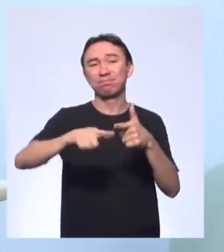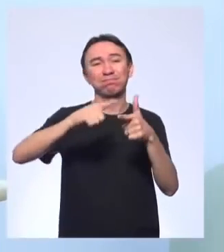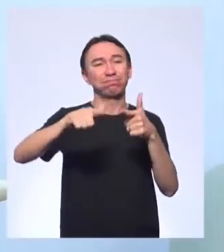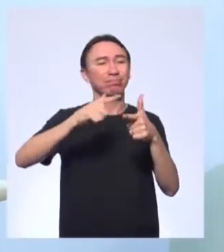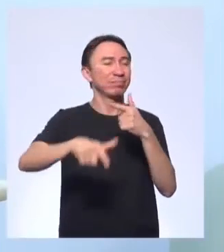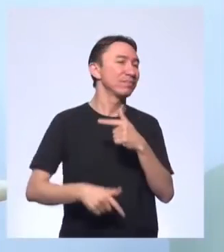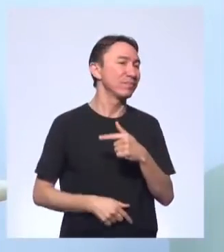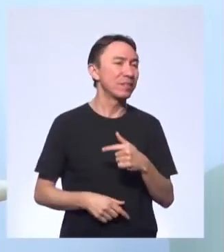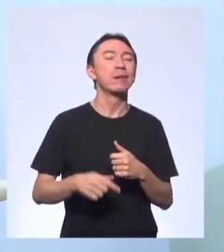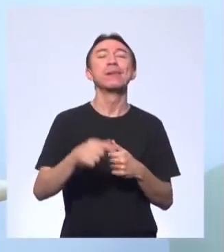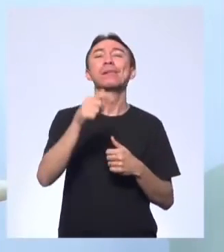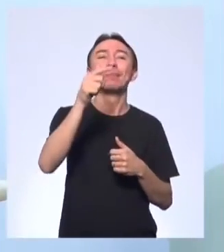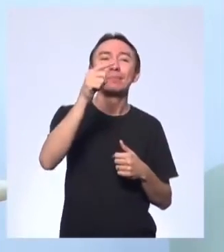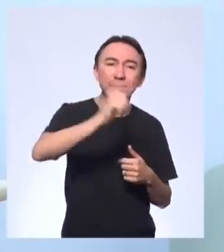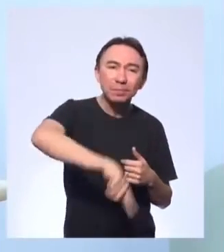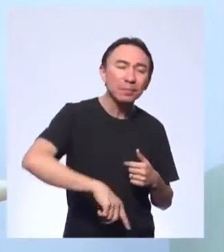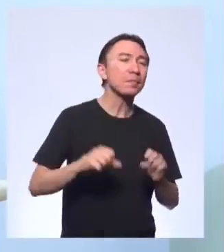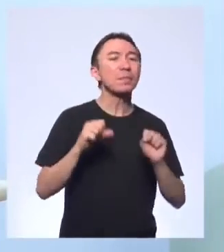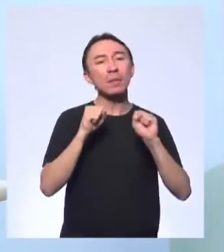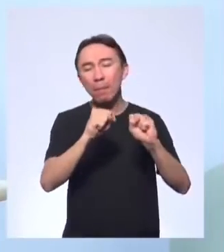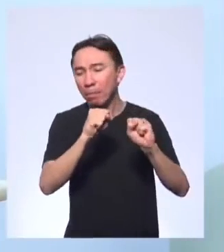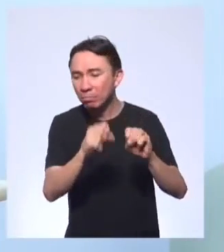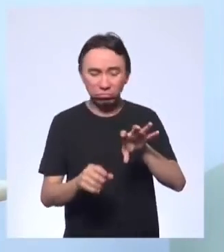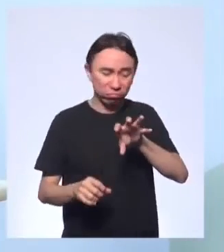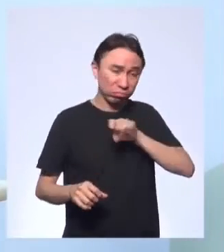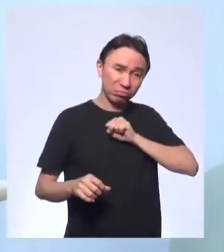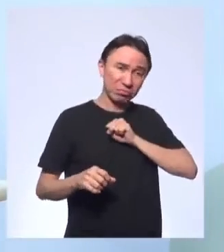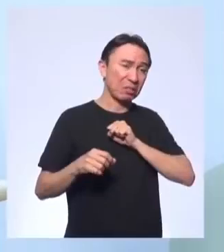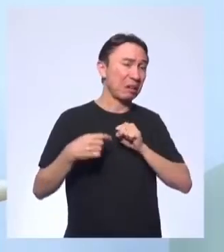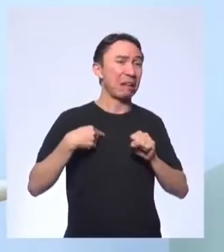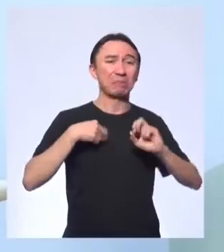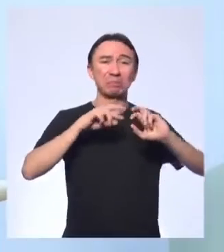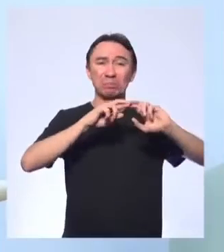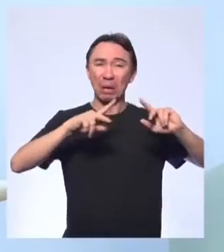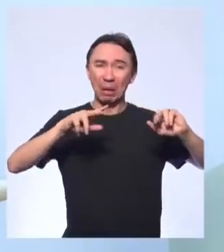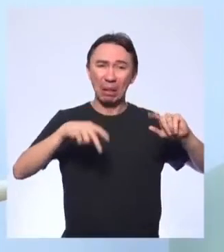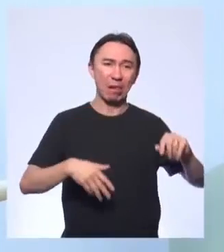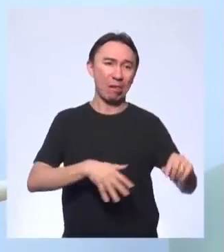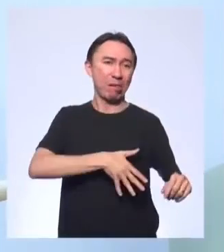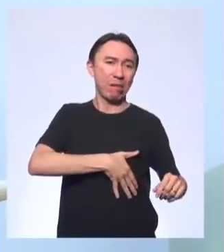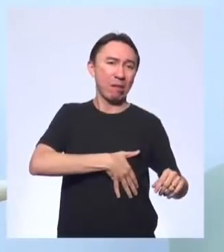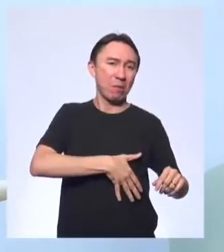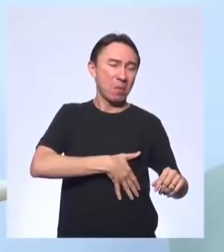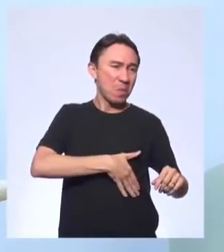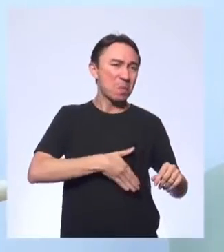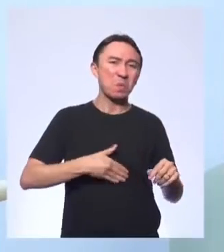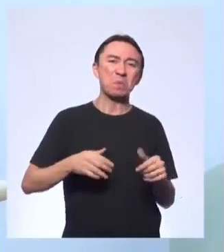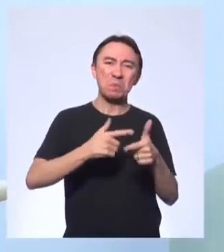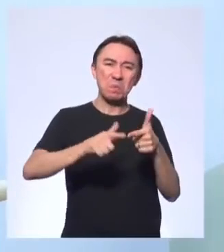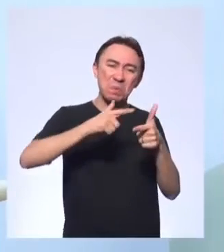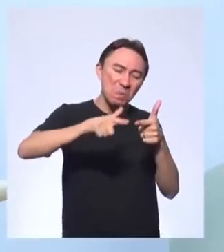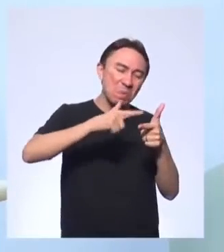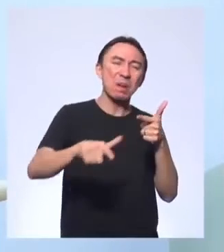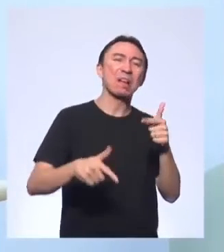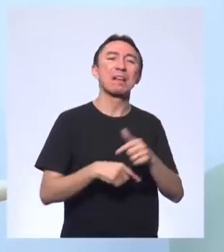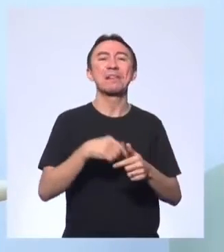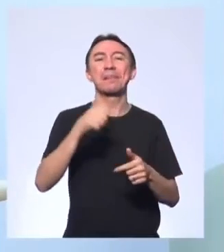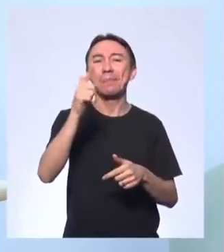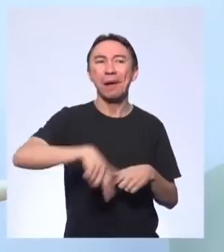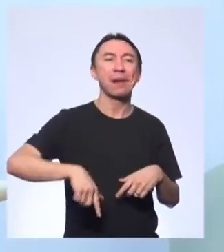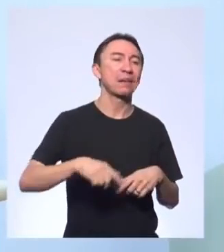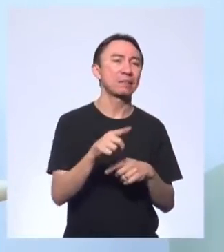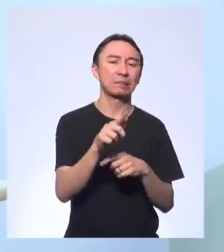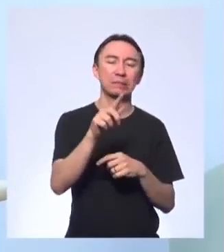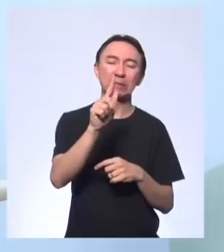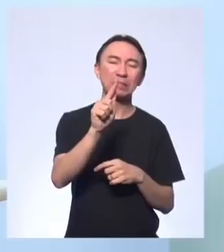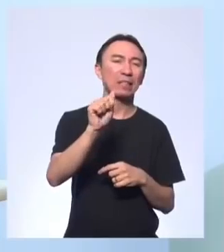né, como doenças hepáticas do fígado e também gastrites, entre outras